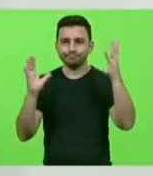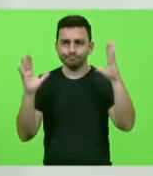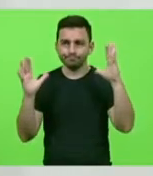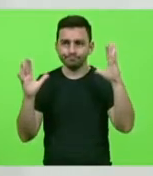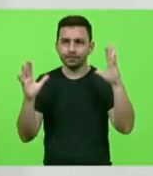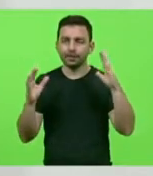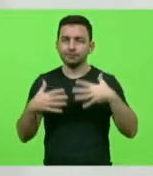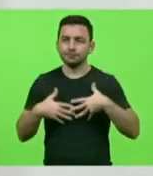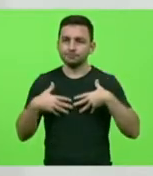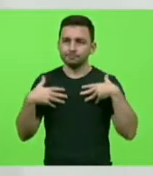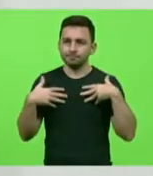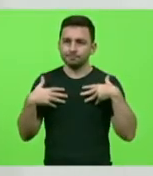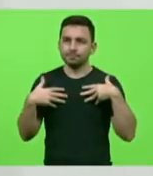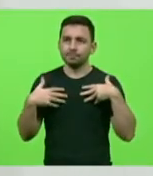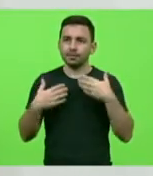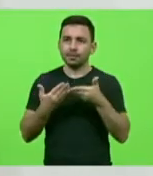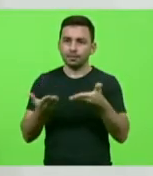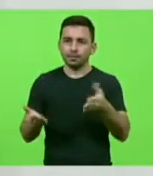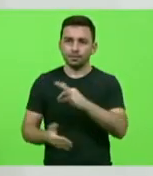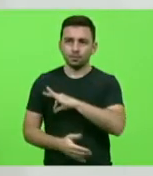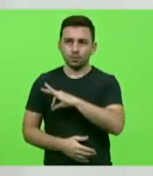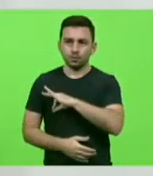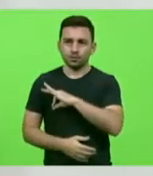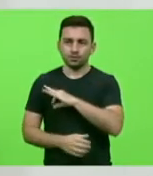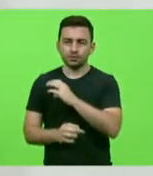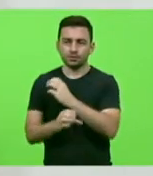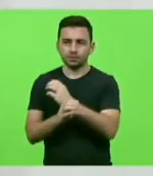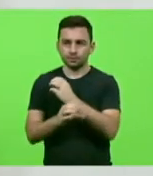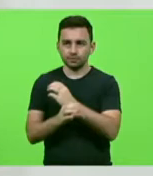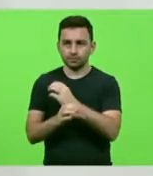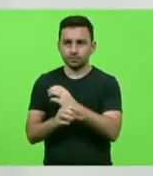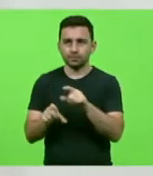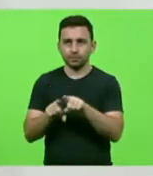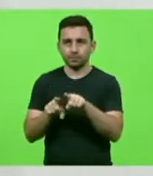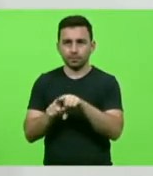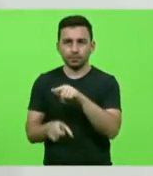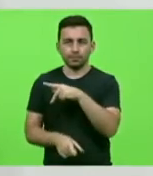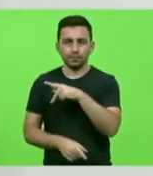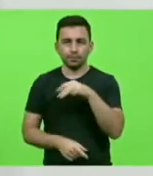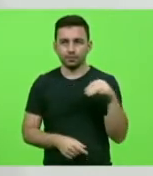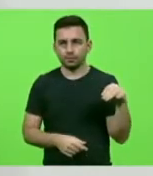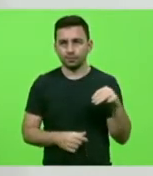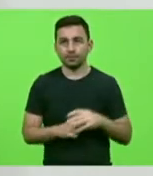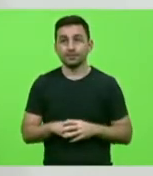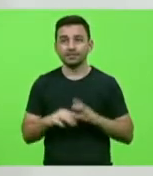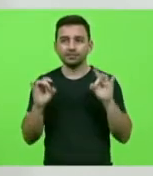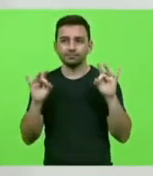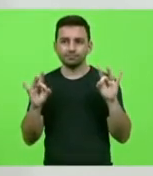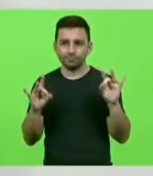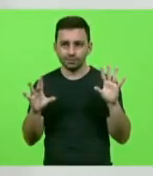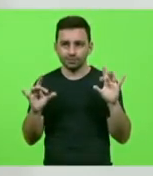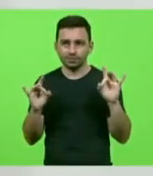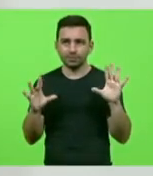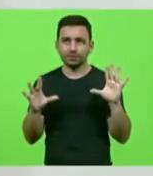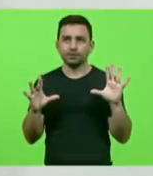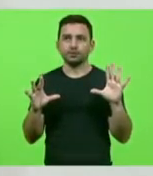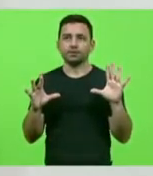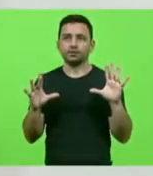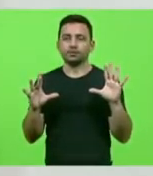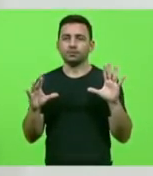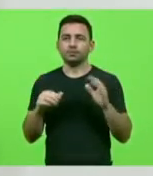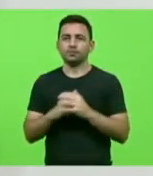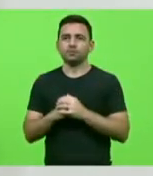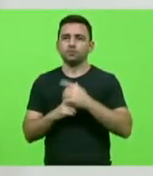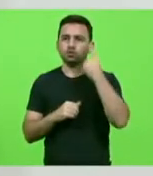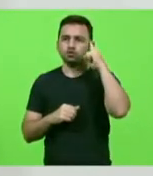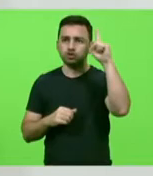se homenageia a Polícia Civil e também a Polícia Militar, mas especialmente ao